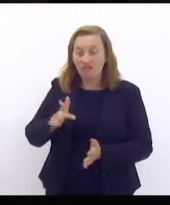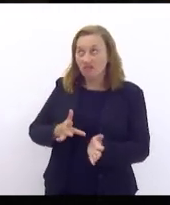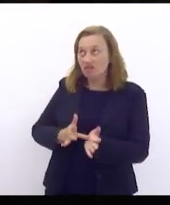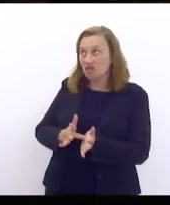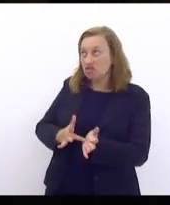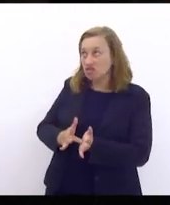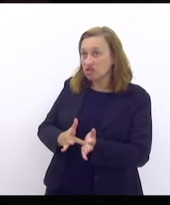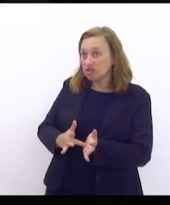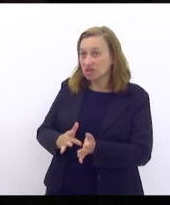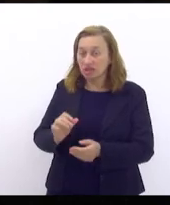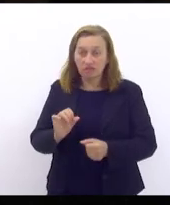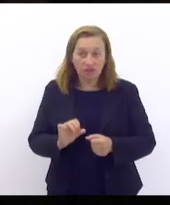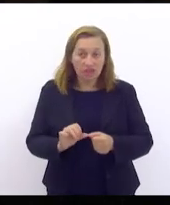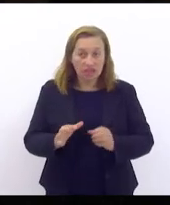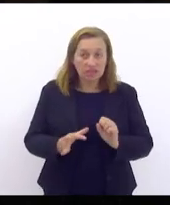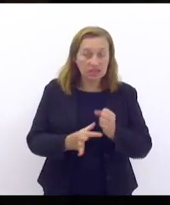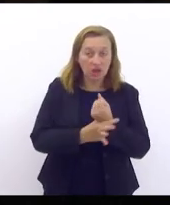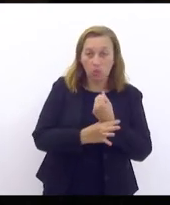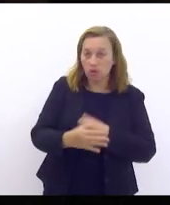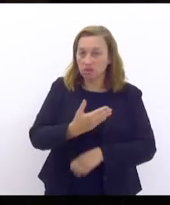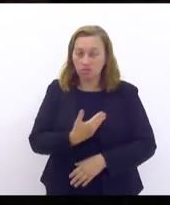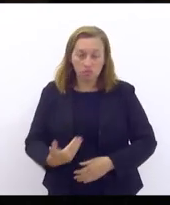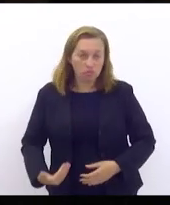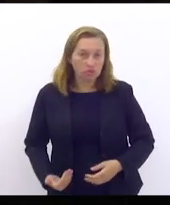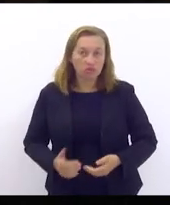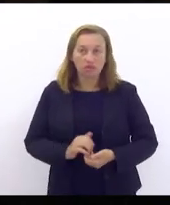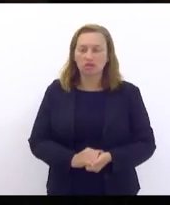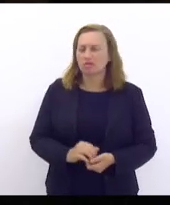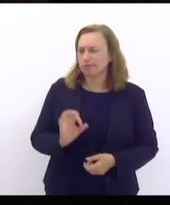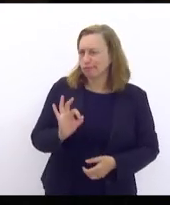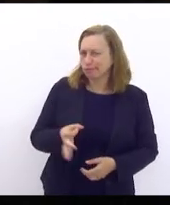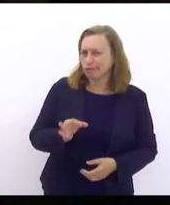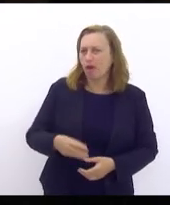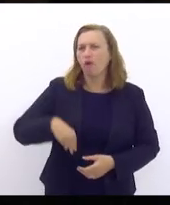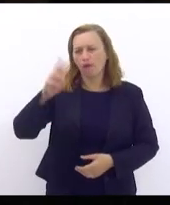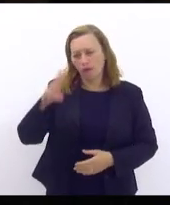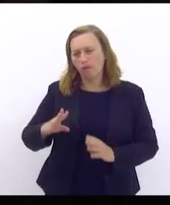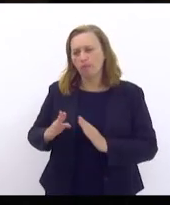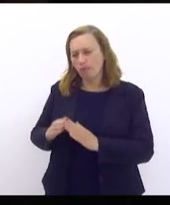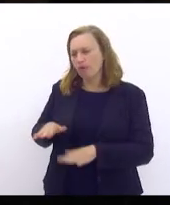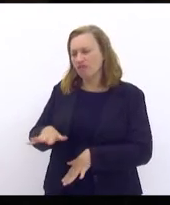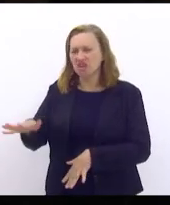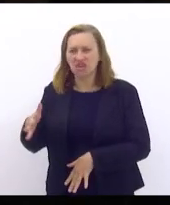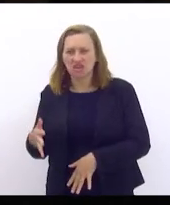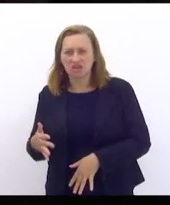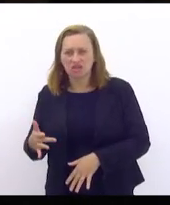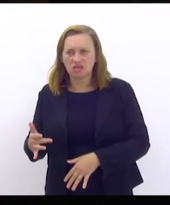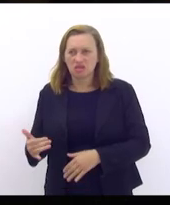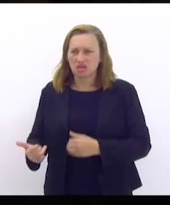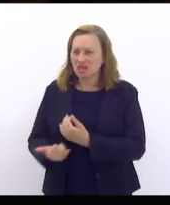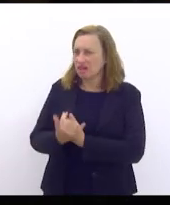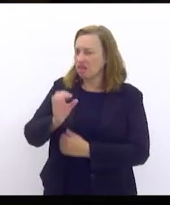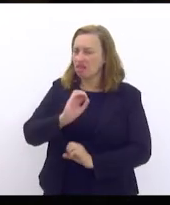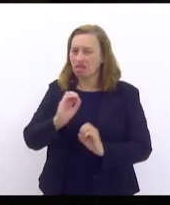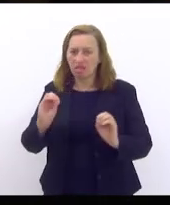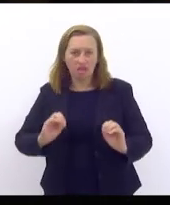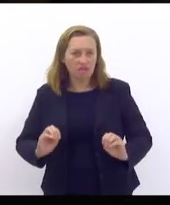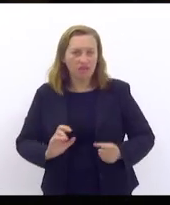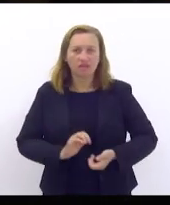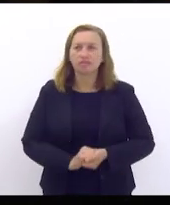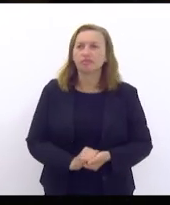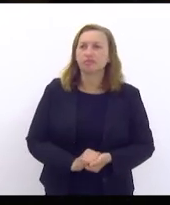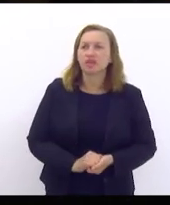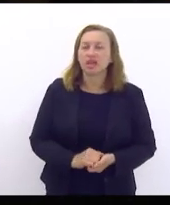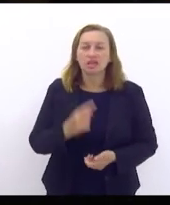que está fazendo segurança pública. E é óbvio, quem mora na favela sabe que não engana ninguém. Não engana.